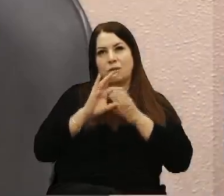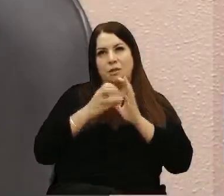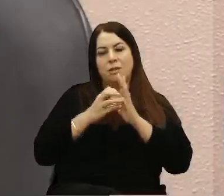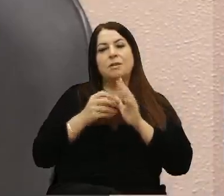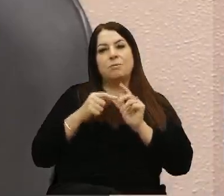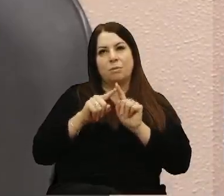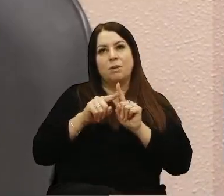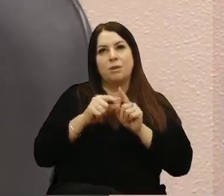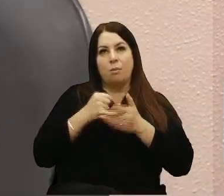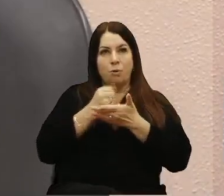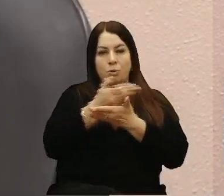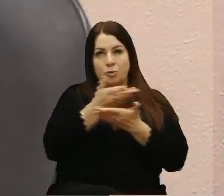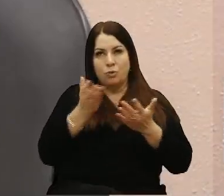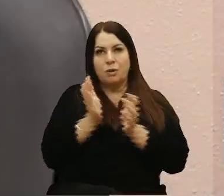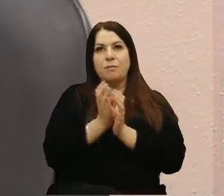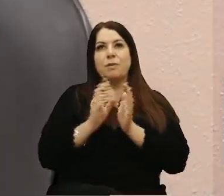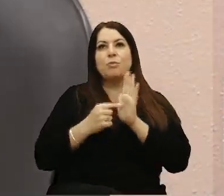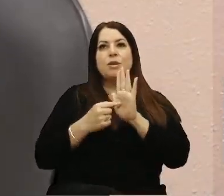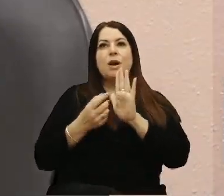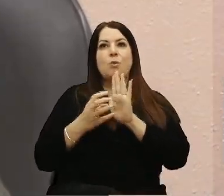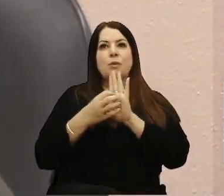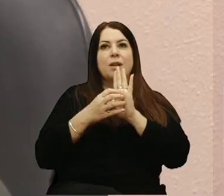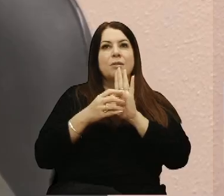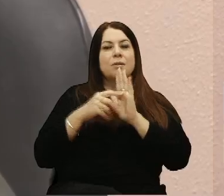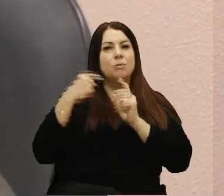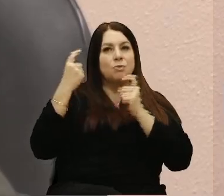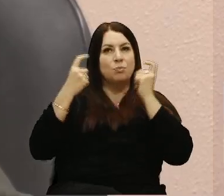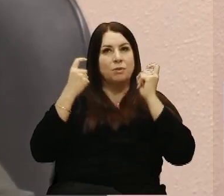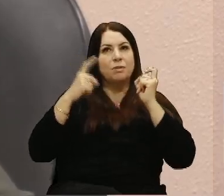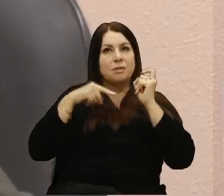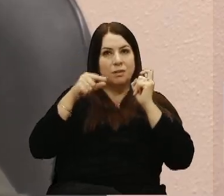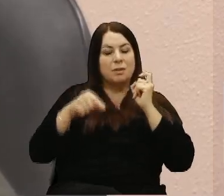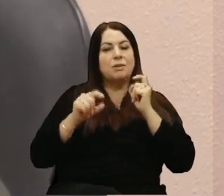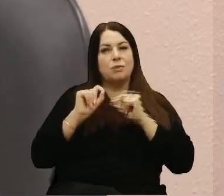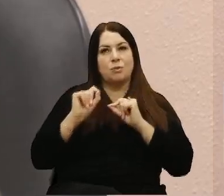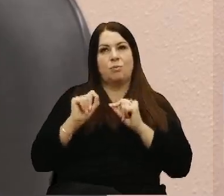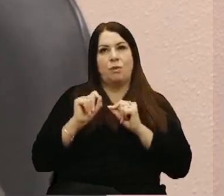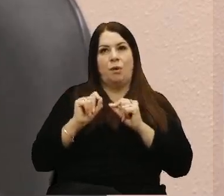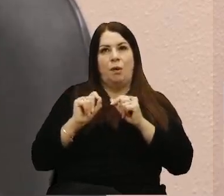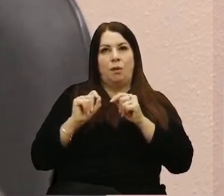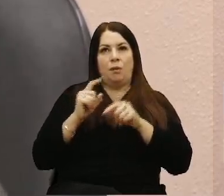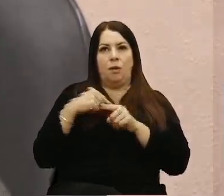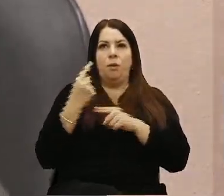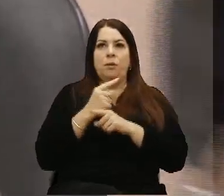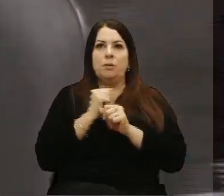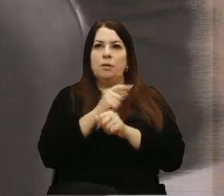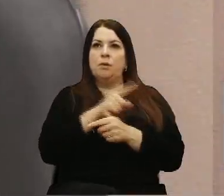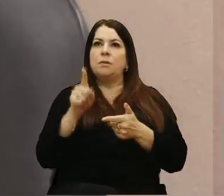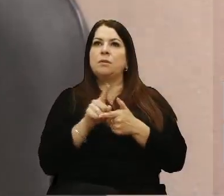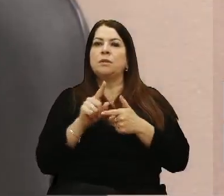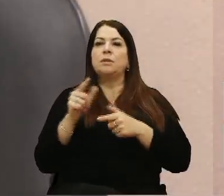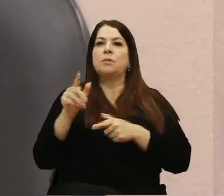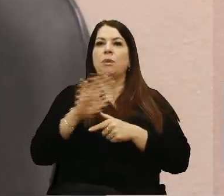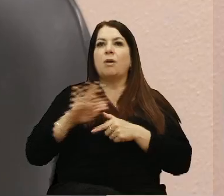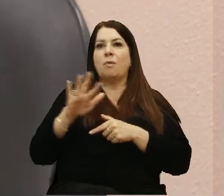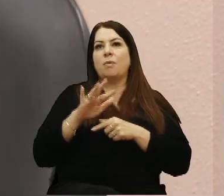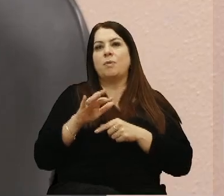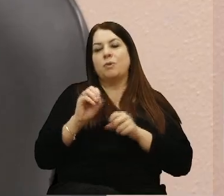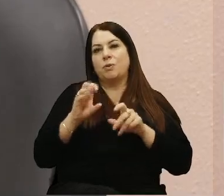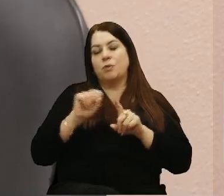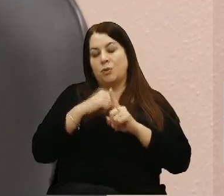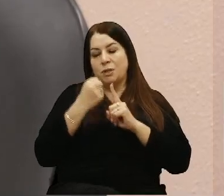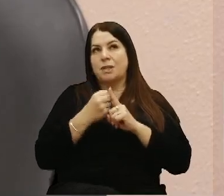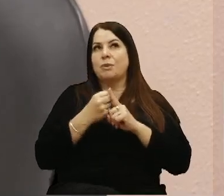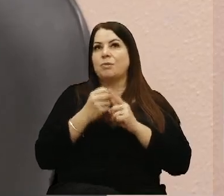para isso, porque eles vão trazer alguns dados e a preocupação que eles têm tido justamente em relação a isso, e vão falar justamente dos educadores sociais, que hoje estão